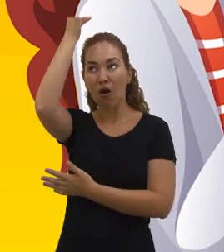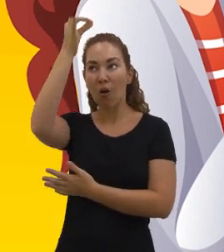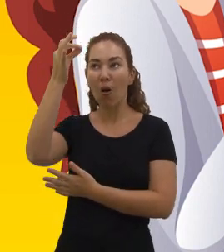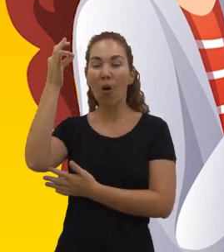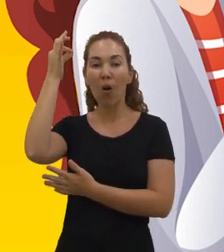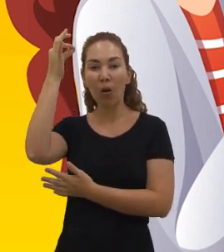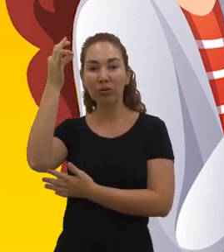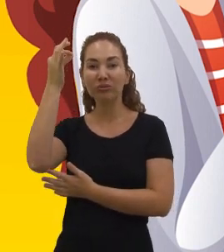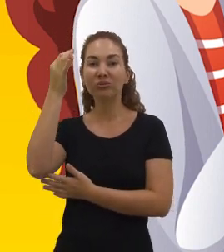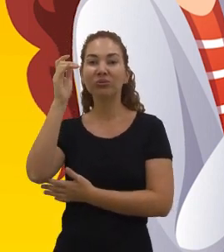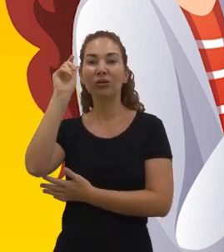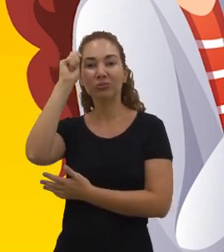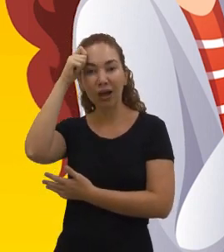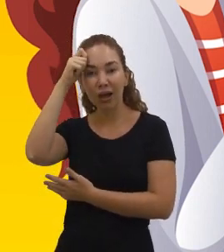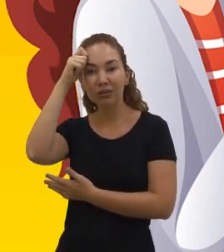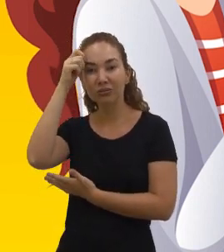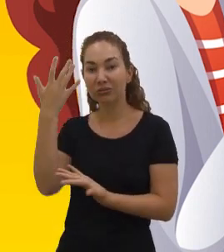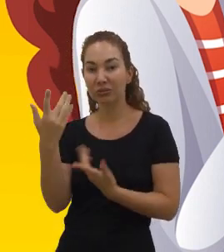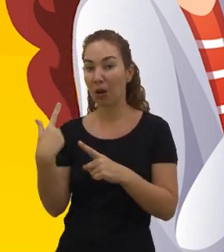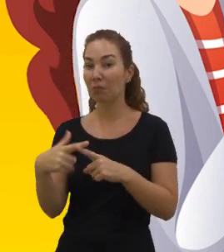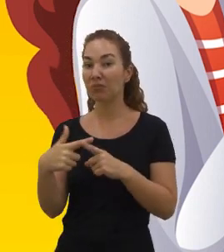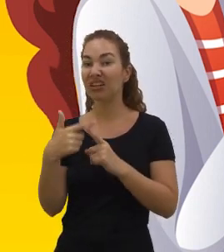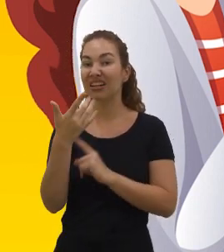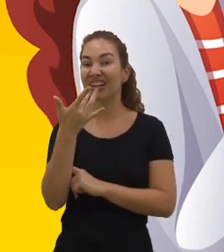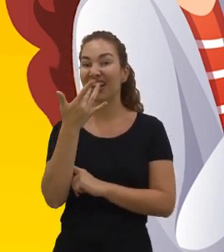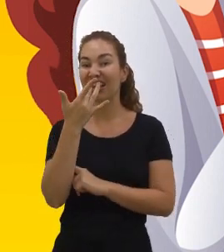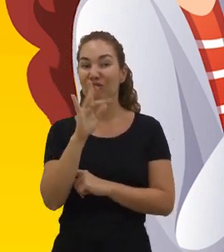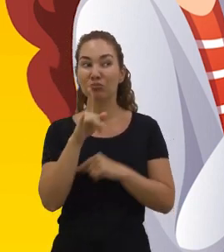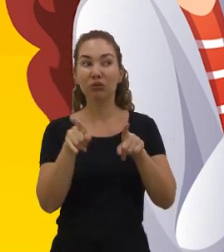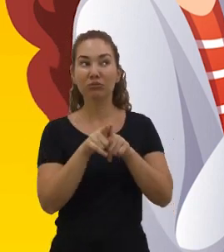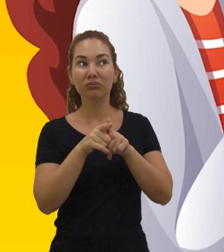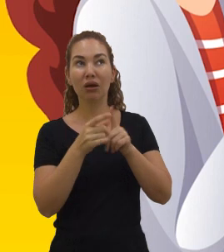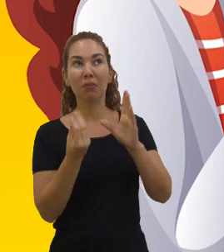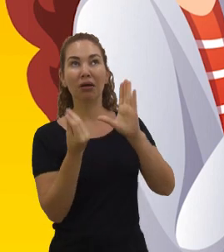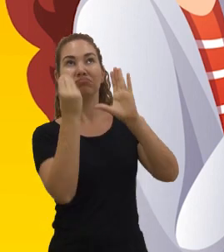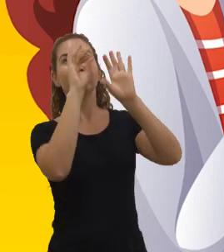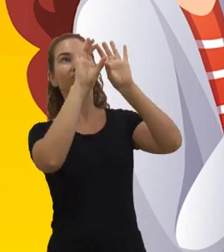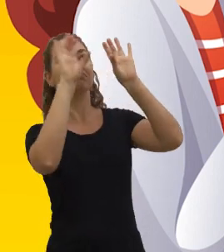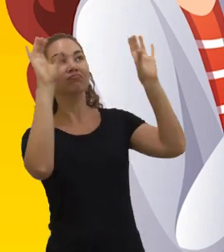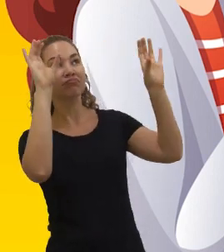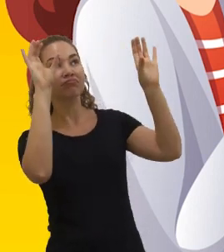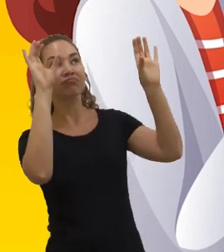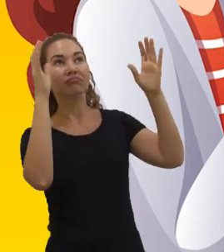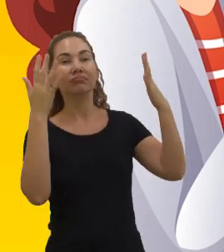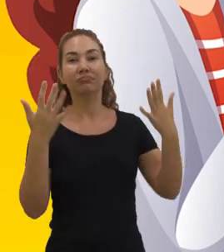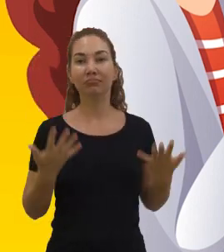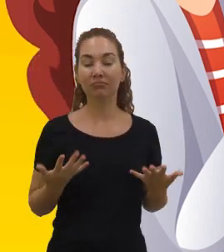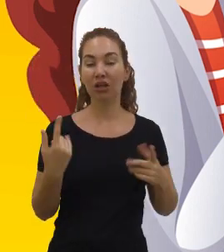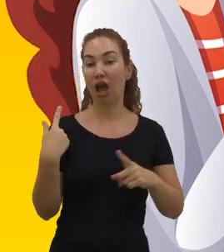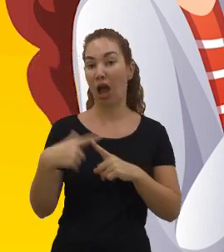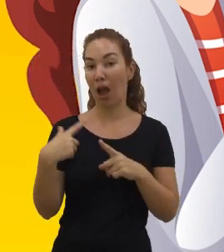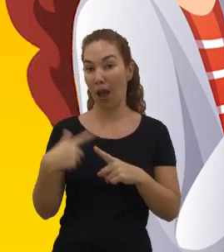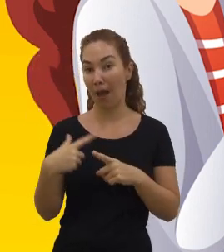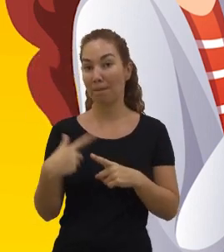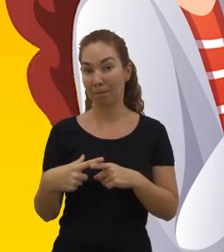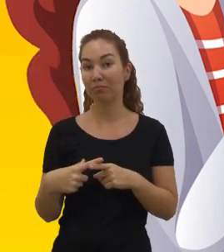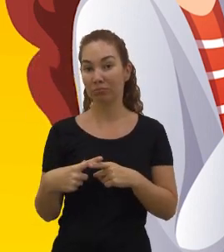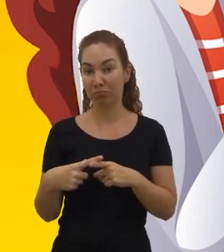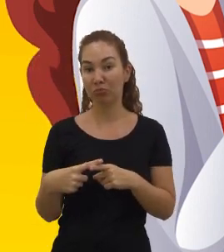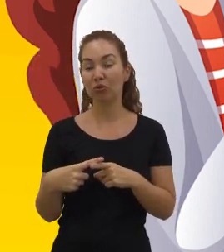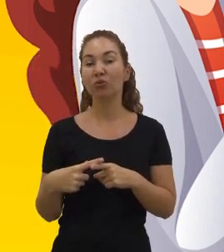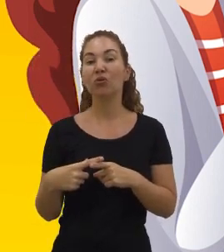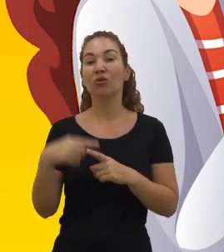questiona. É porque os brancos também estão no céu e os anjos negros estão na cozinha preparando o leite com